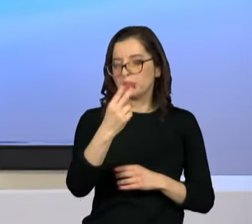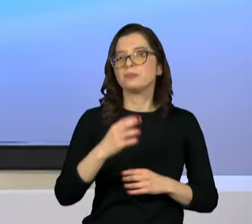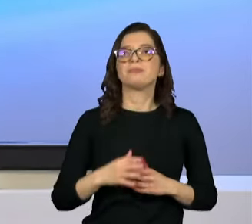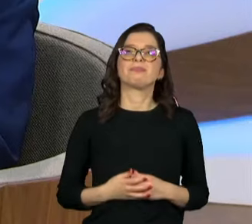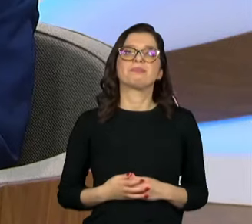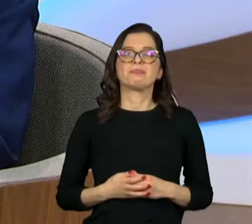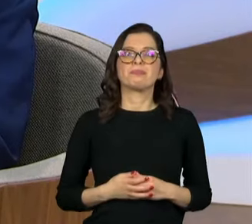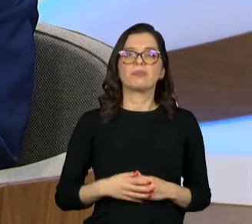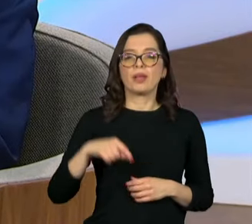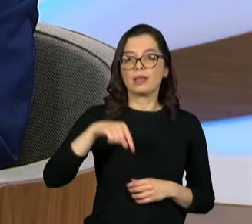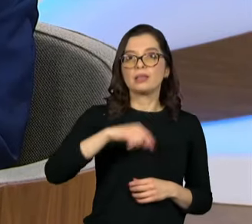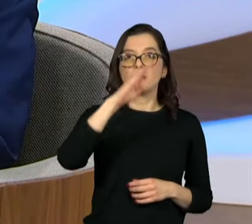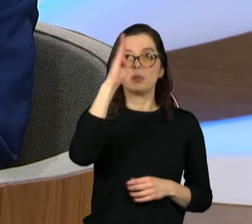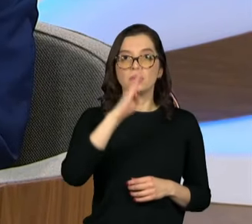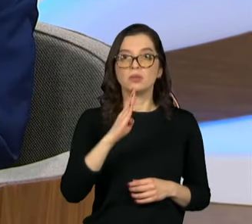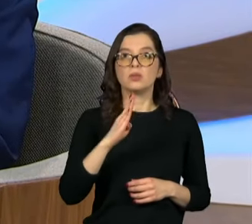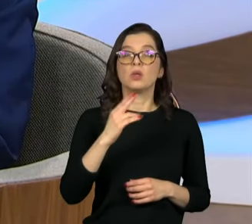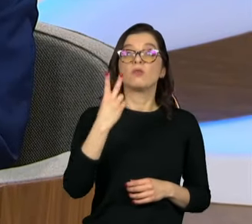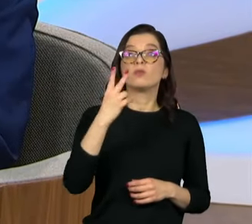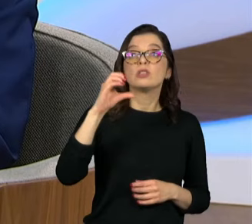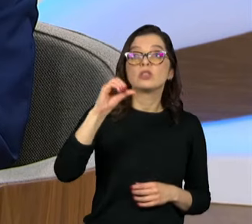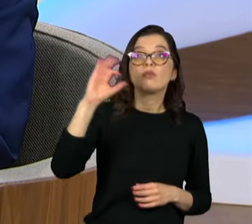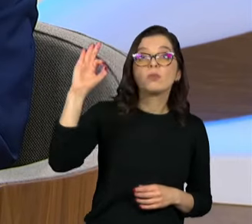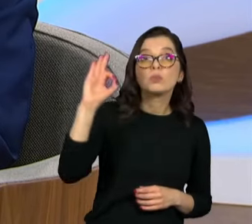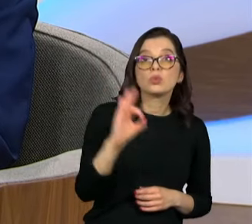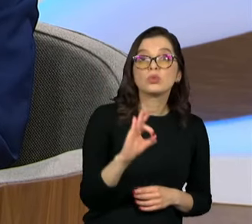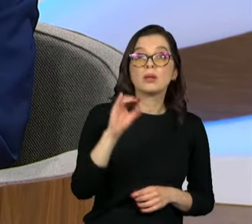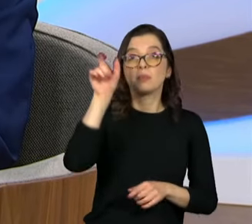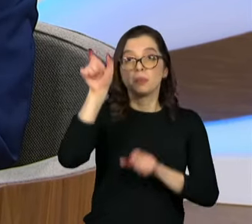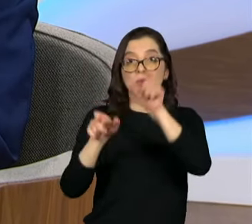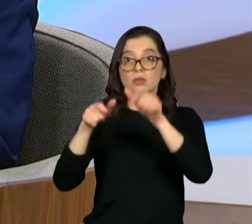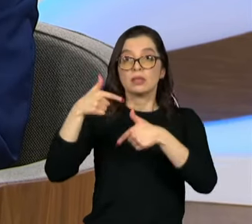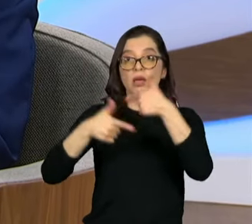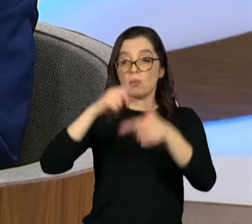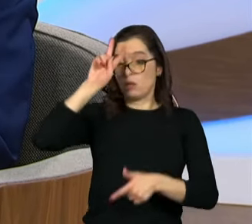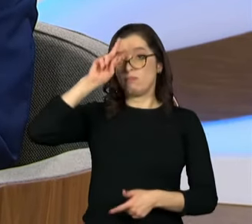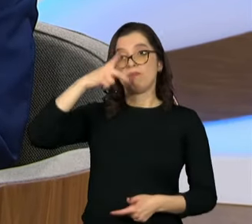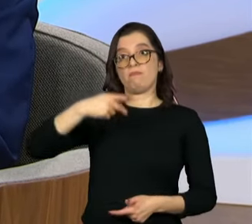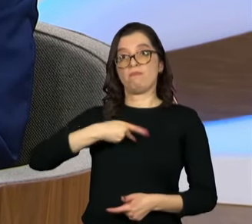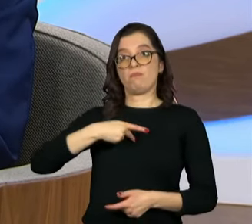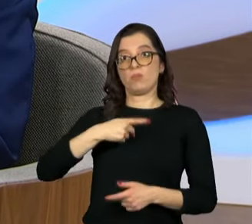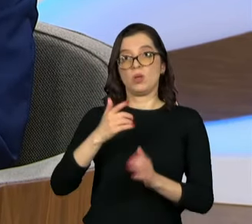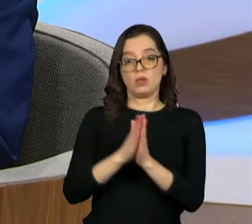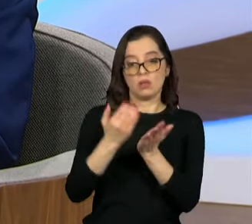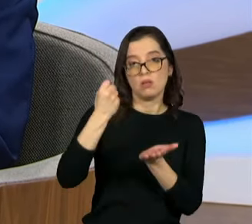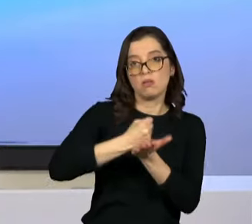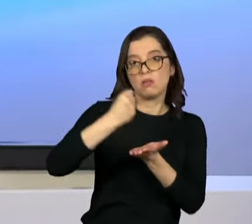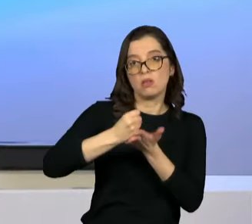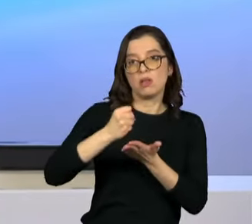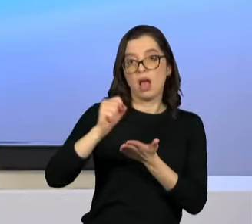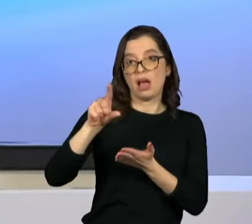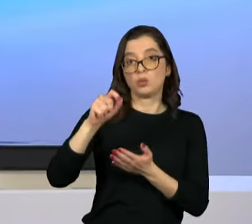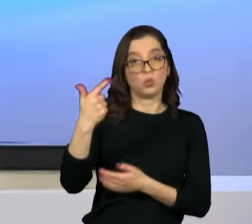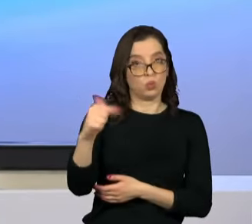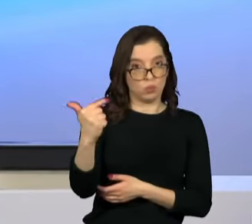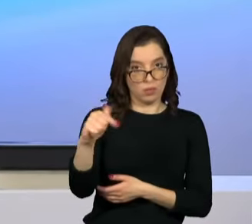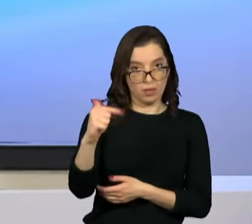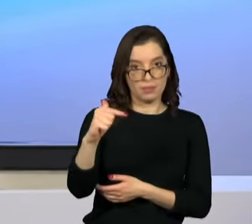de 39% dos trabalhadores informais, ou seja, sem uma rede de proteção adequada,